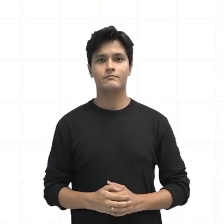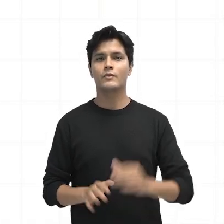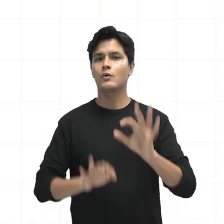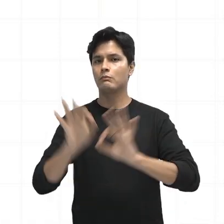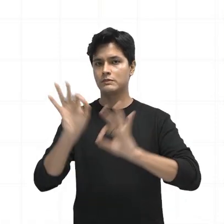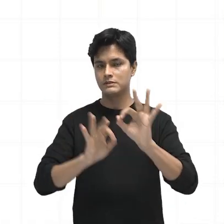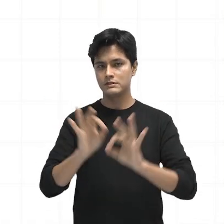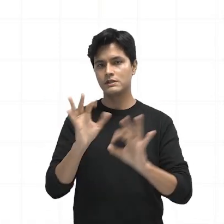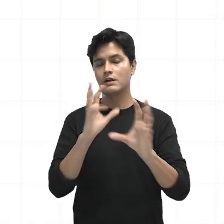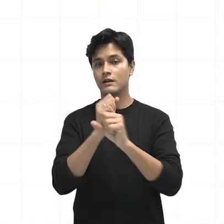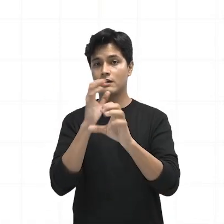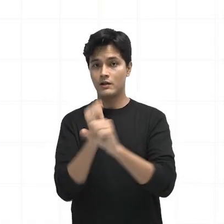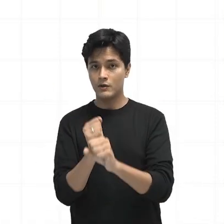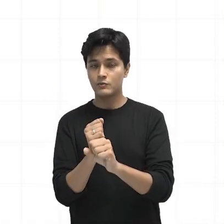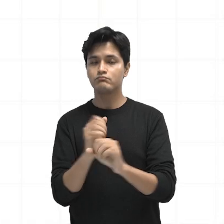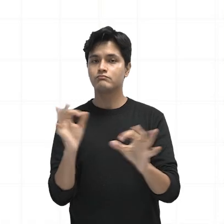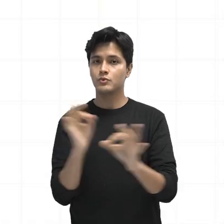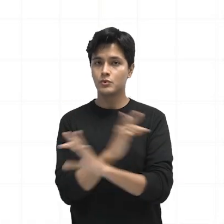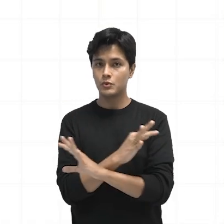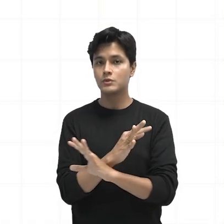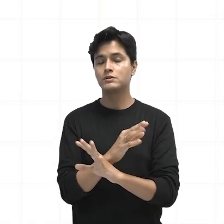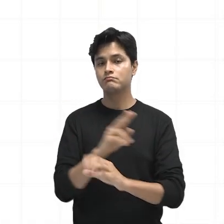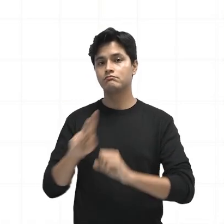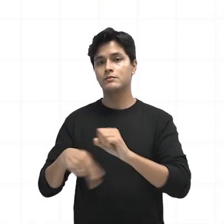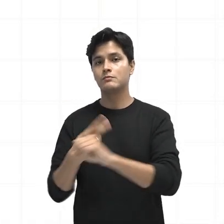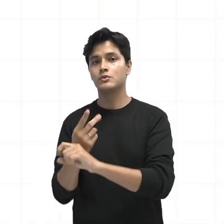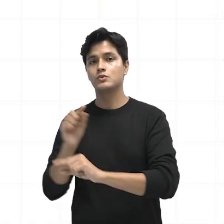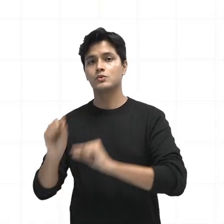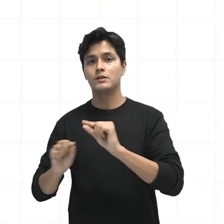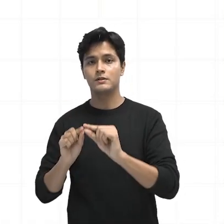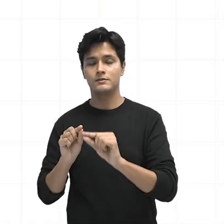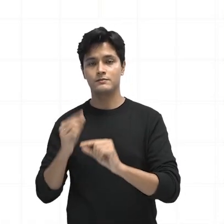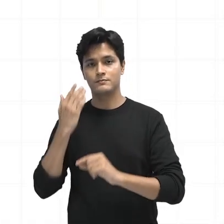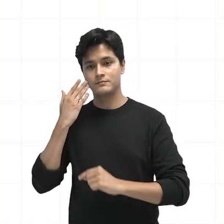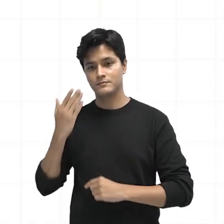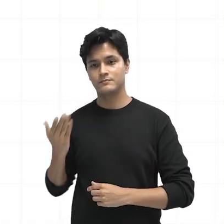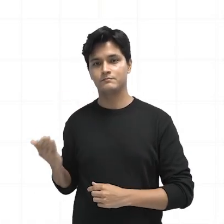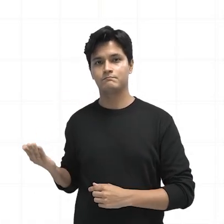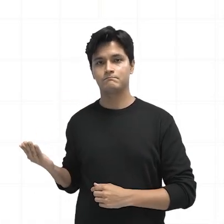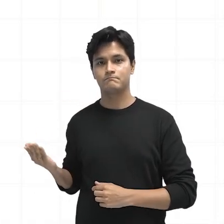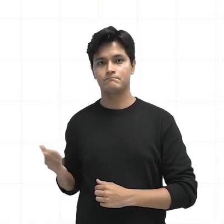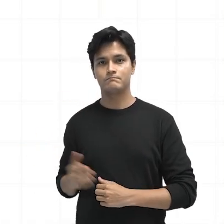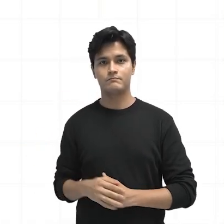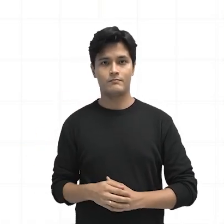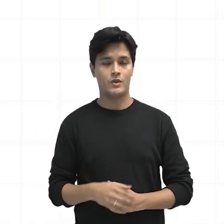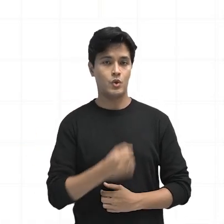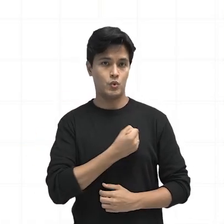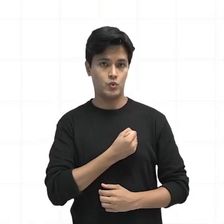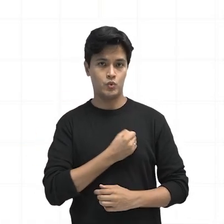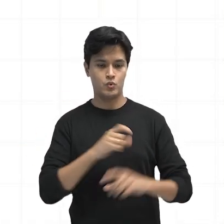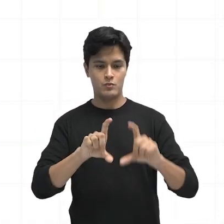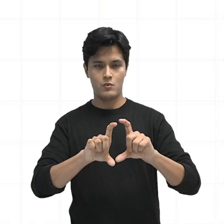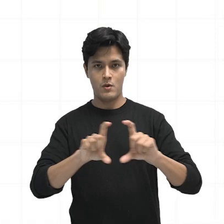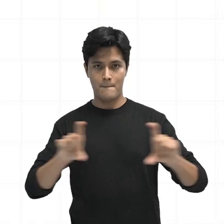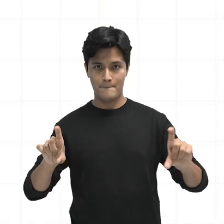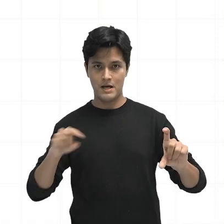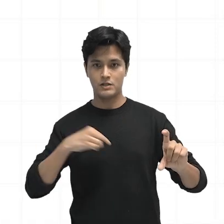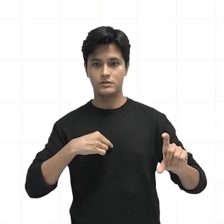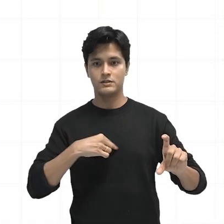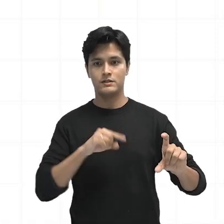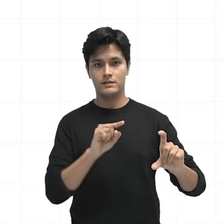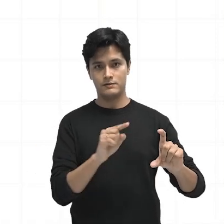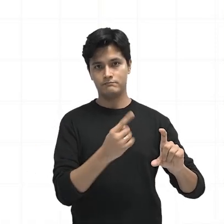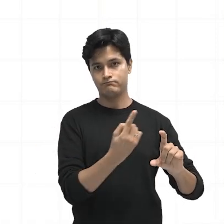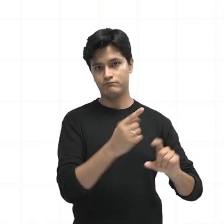você tem aqui o seguinte. Professor, o número de baixo tem 2 casas